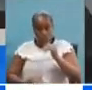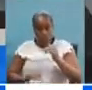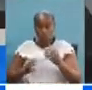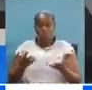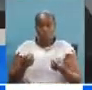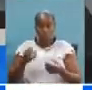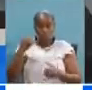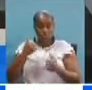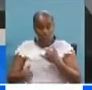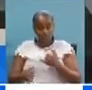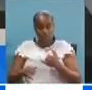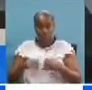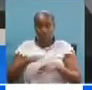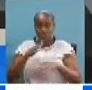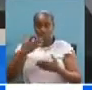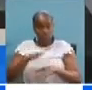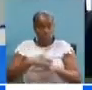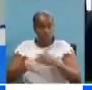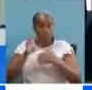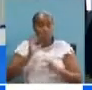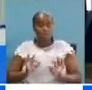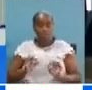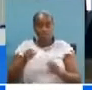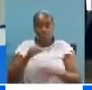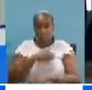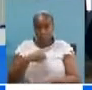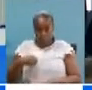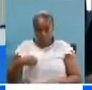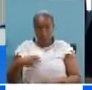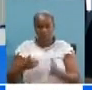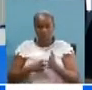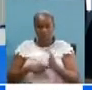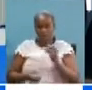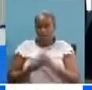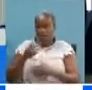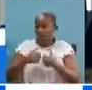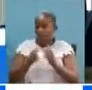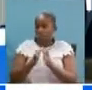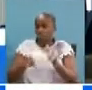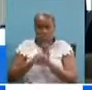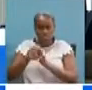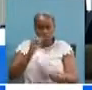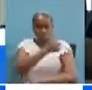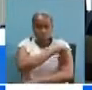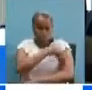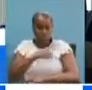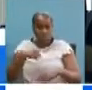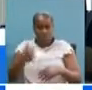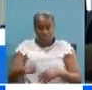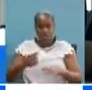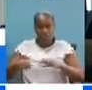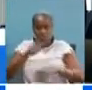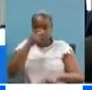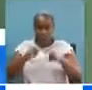ao máximo os riscos na prestação dos cuidados de saúde. É necessário criar todas as condições no hospital, disponibilizar recursos